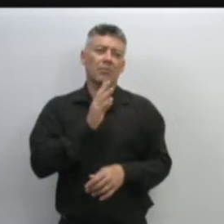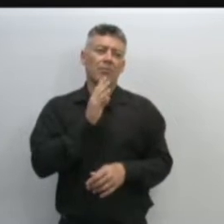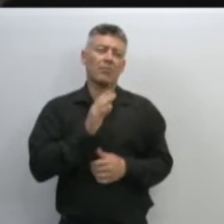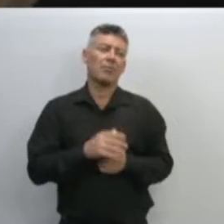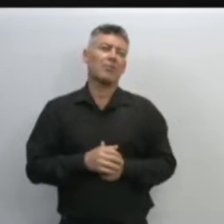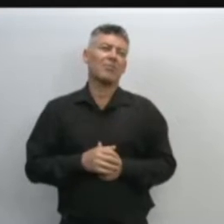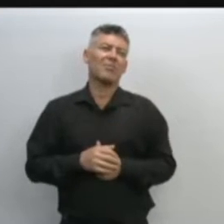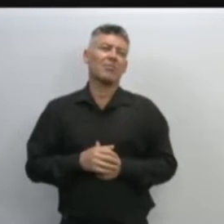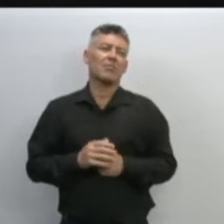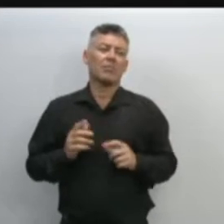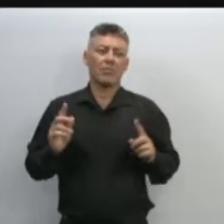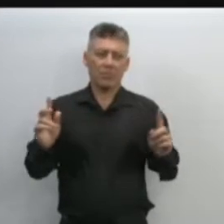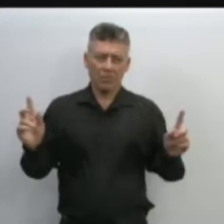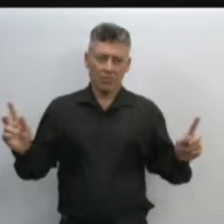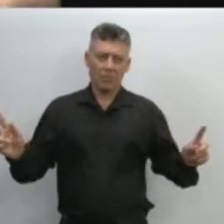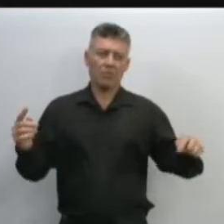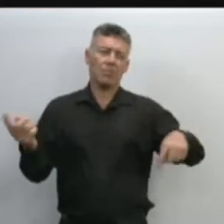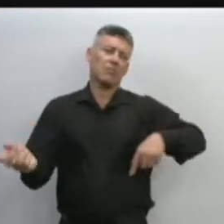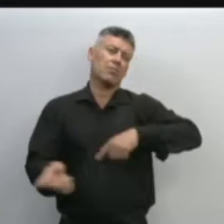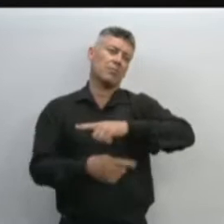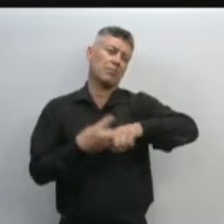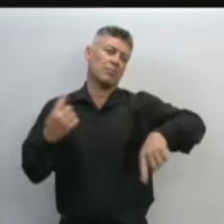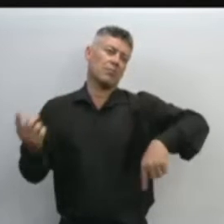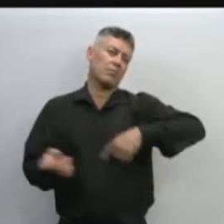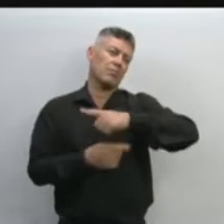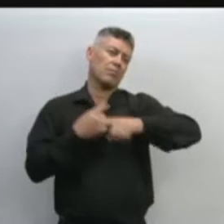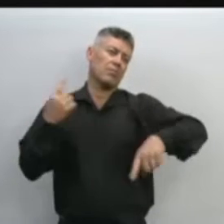onde gira todos os recursos